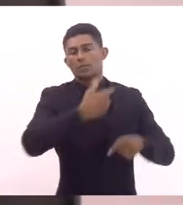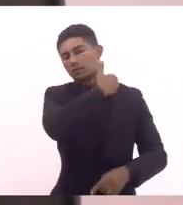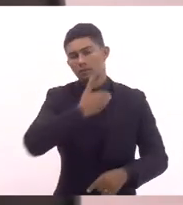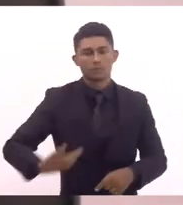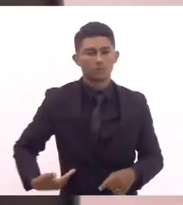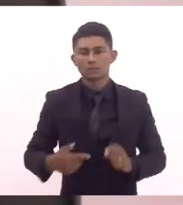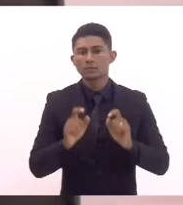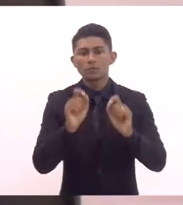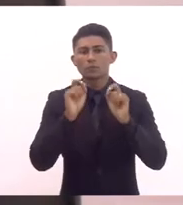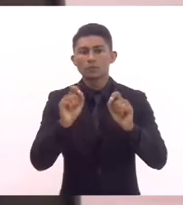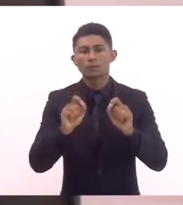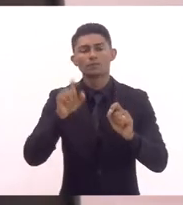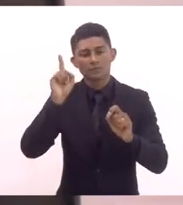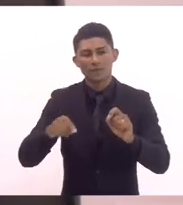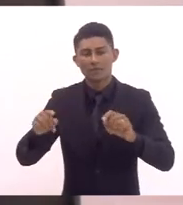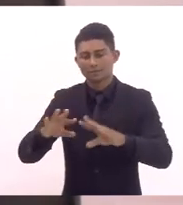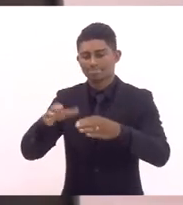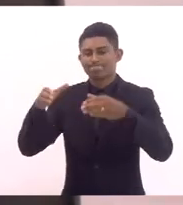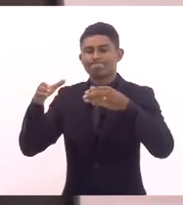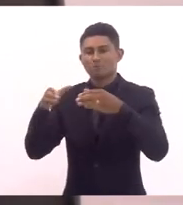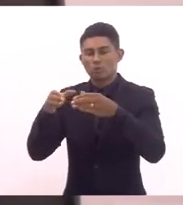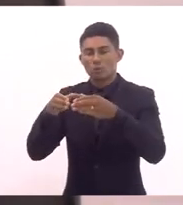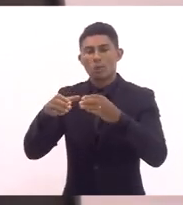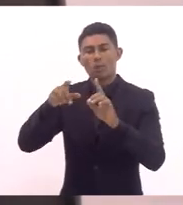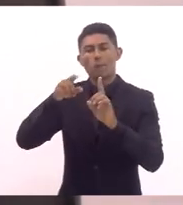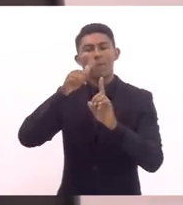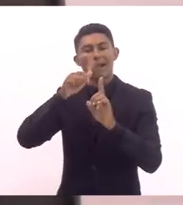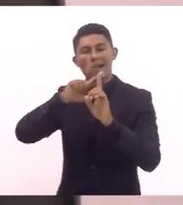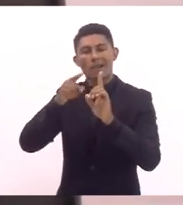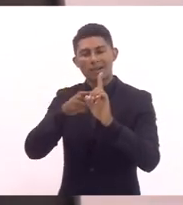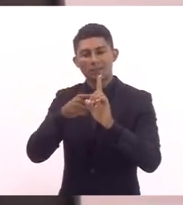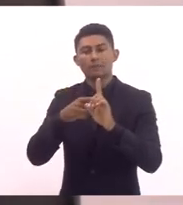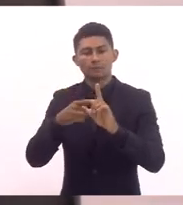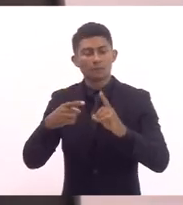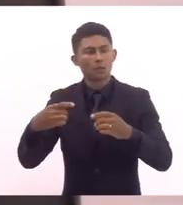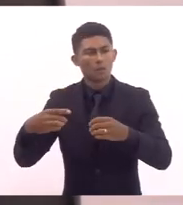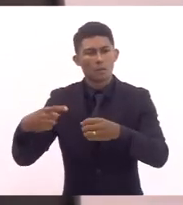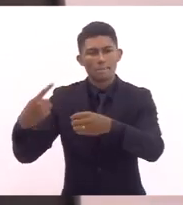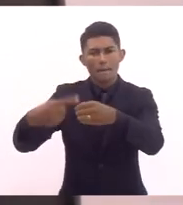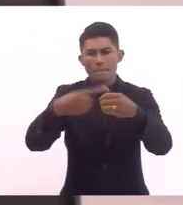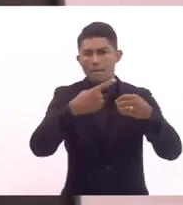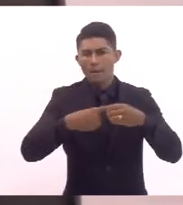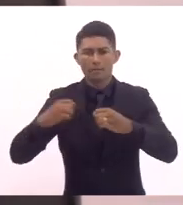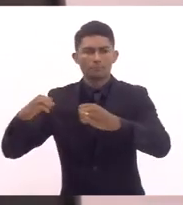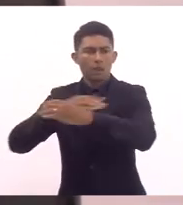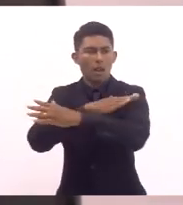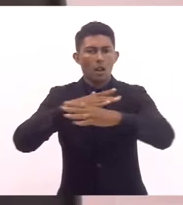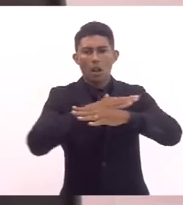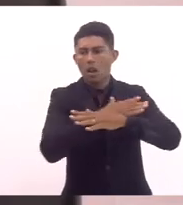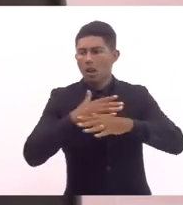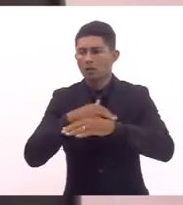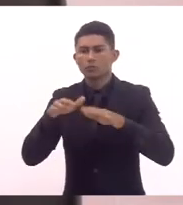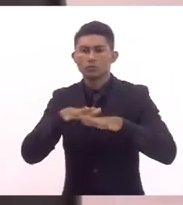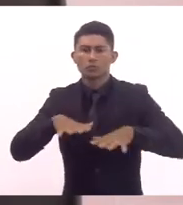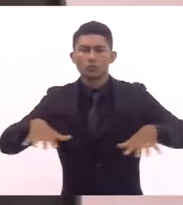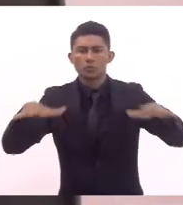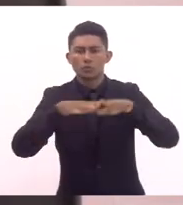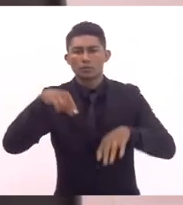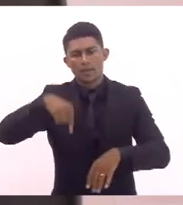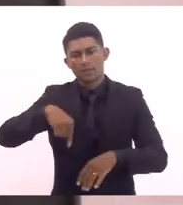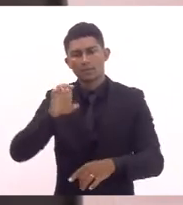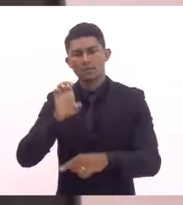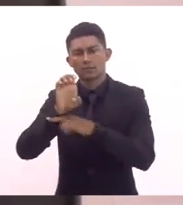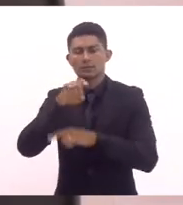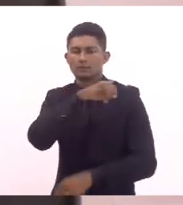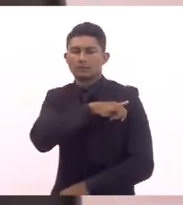implantada a roda de gestante e todos os municípios do Estado do Rio de Janeiro é uma das propostas que a